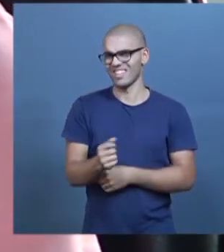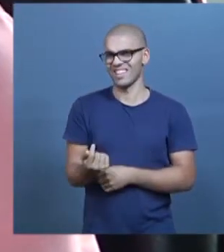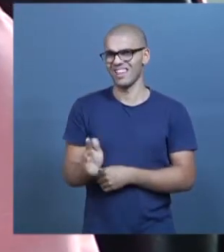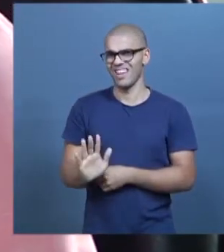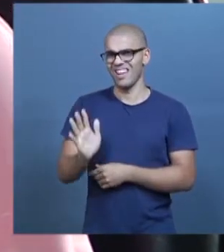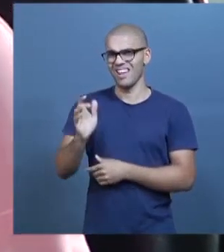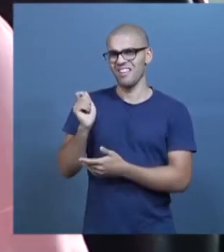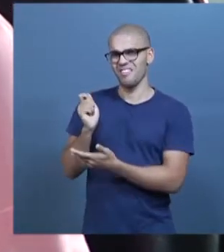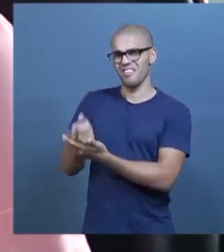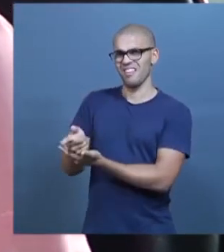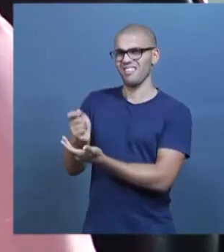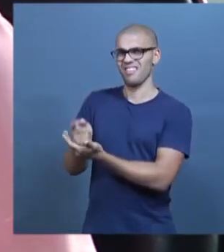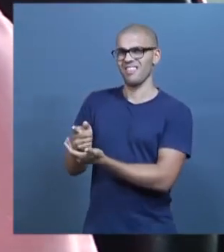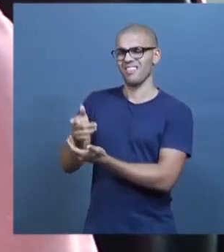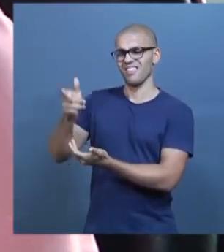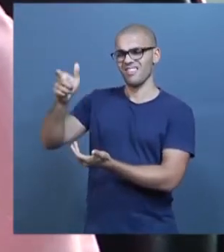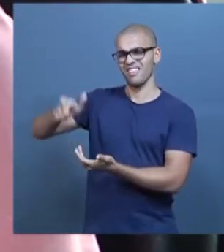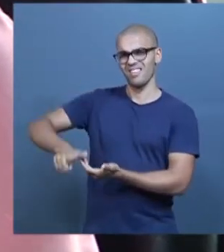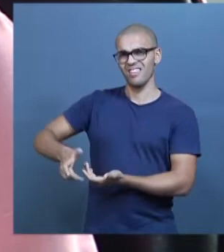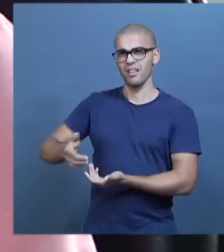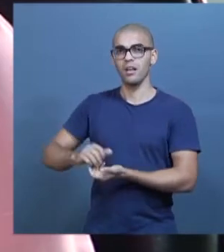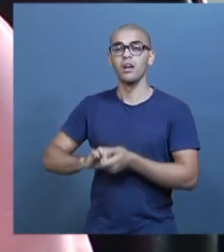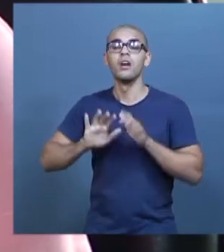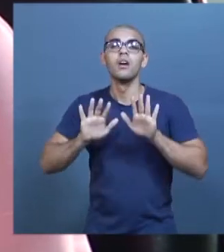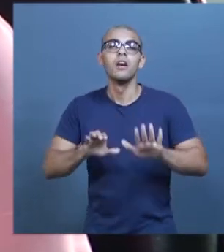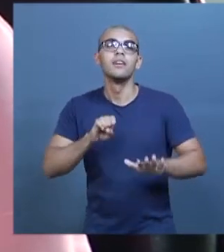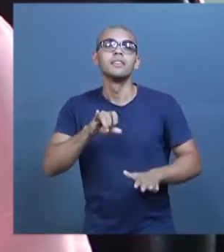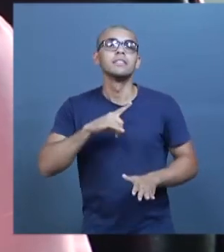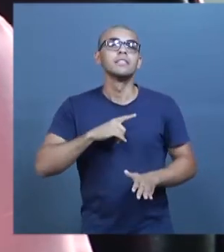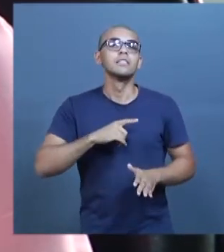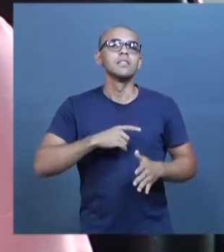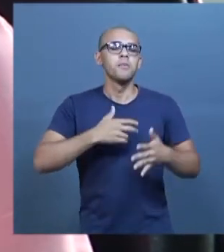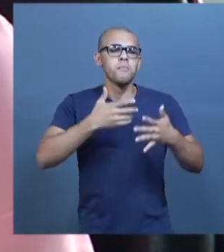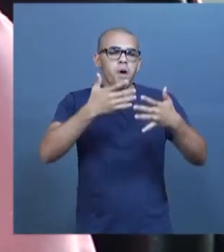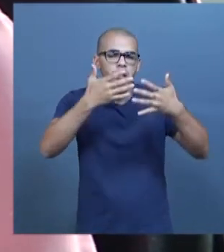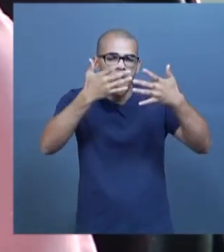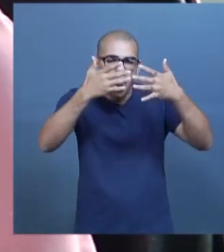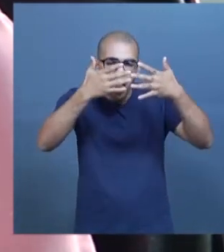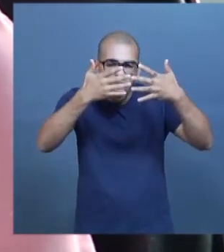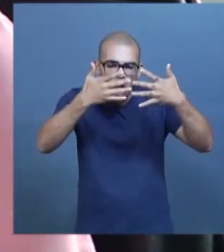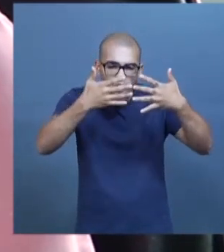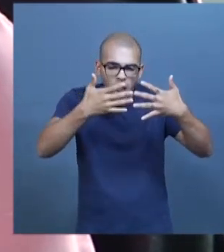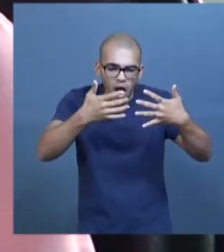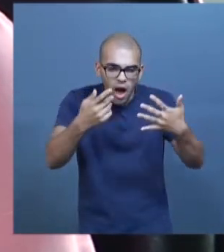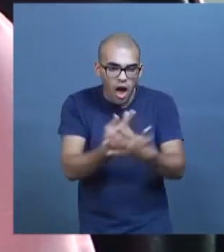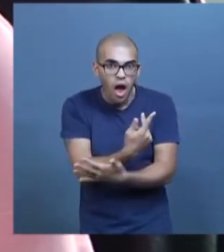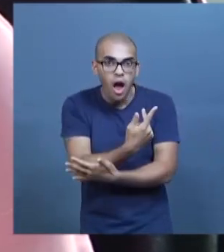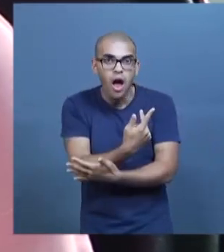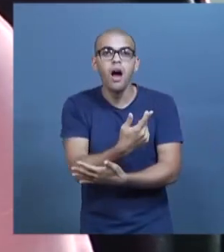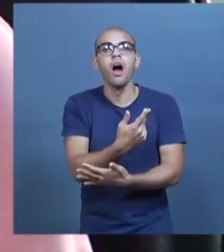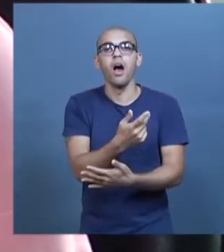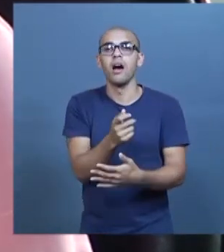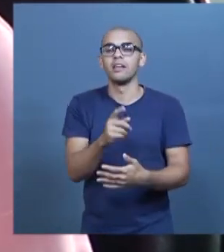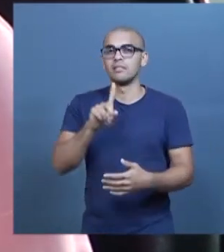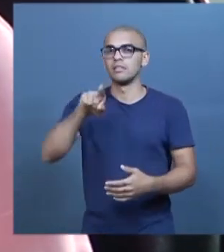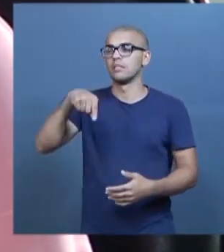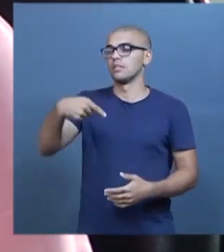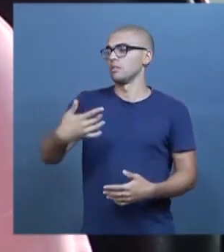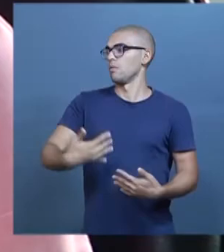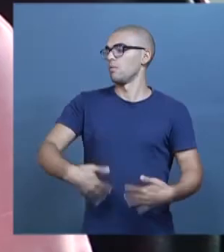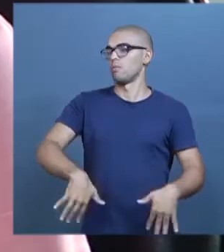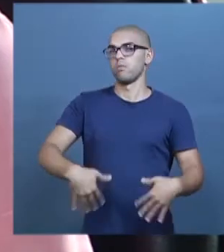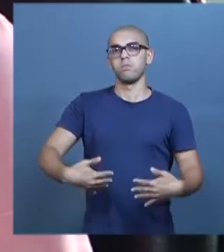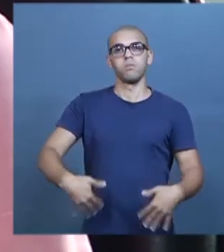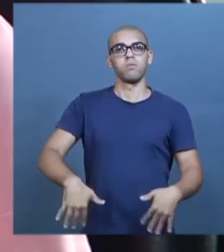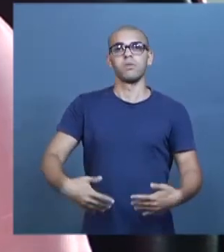na malha fina ou fazer alguma coisa errada, você vai ter muito aborrecimento no outro ano. Porque a Receita, evidentemente, vai te chamar para bater